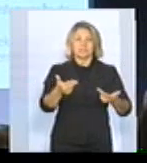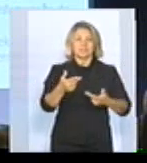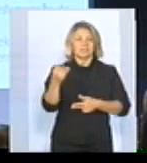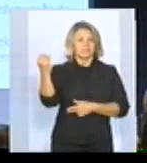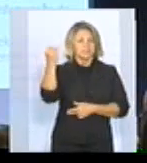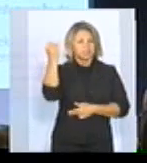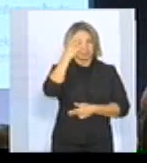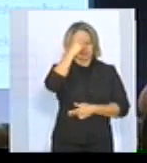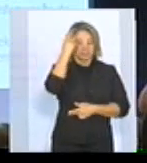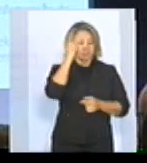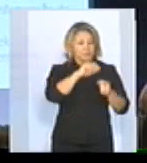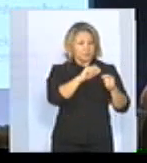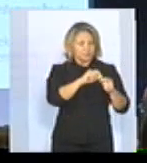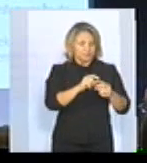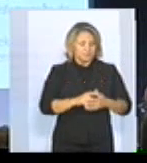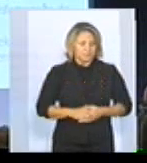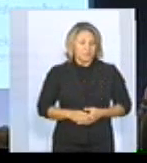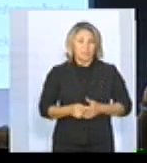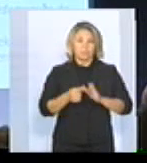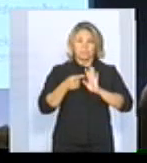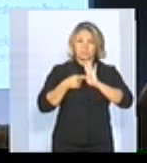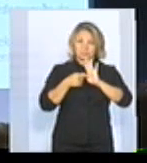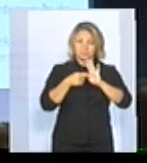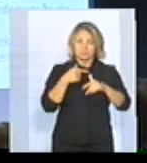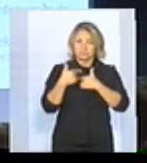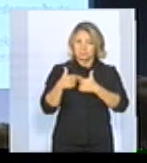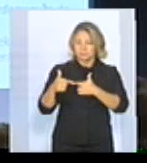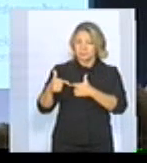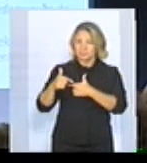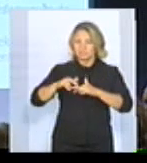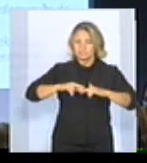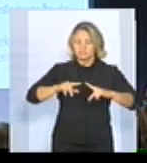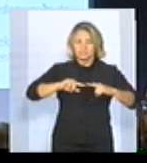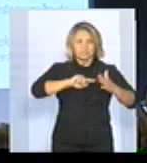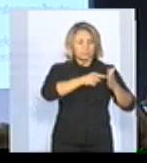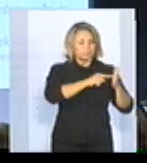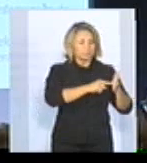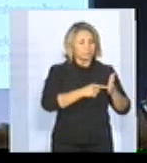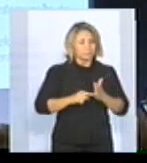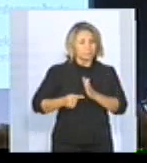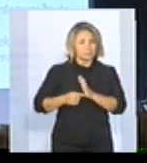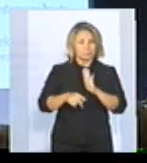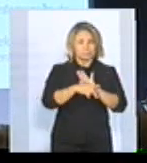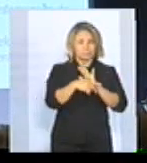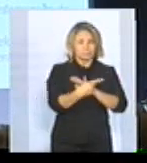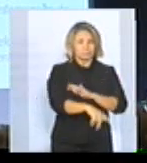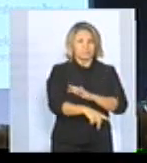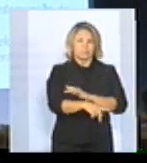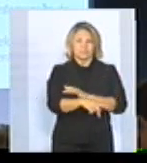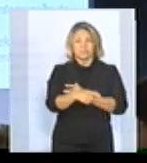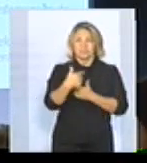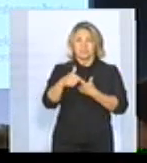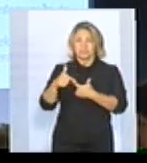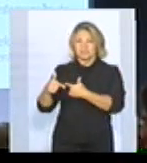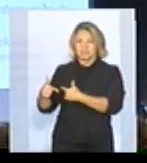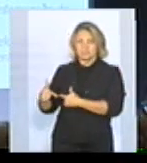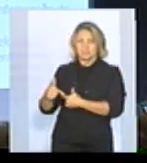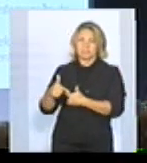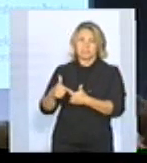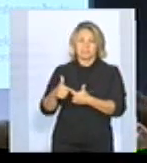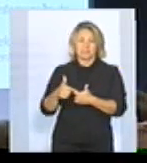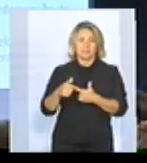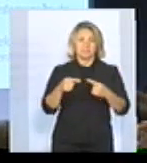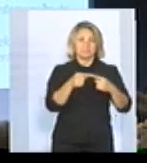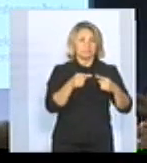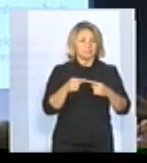vulnerável. Trazendo essa situação para pontos específicos das ações diretas de inconstitucionalidade, eu